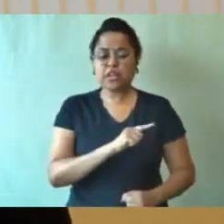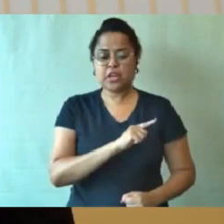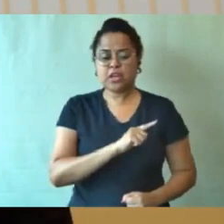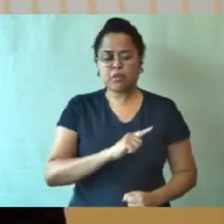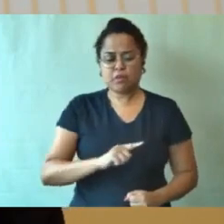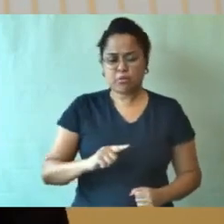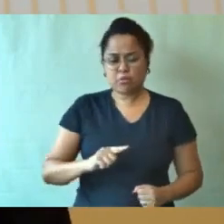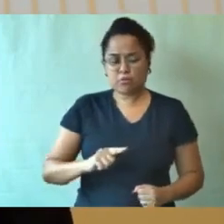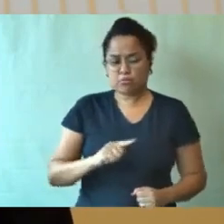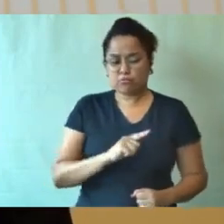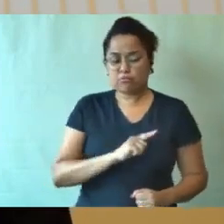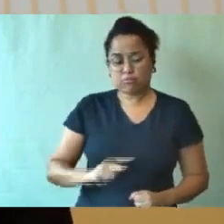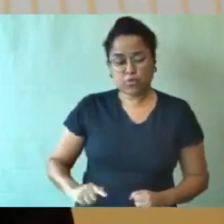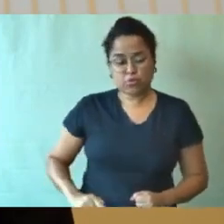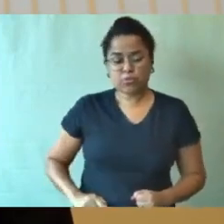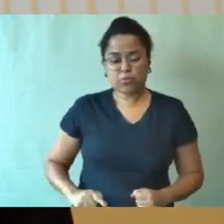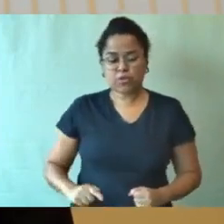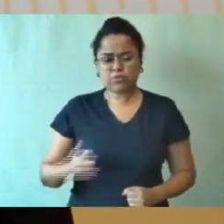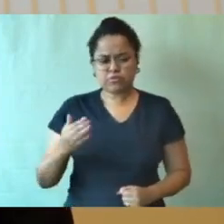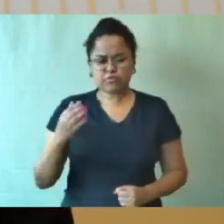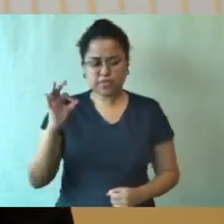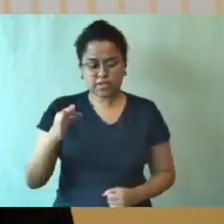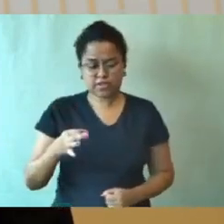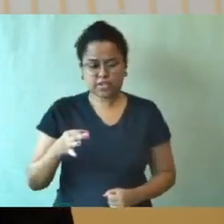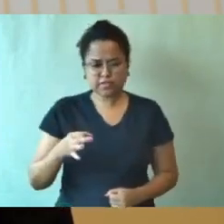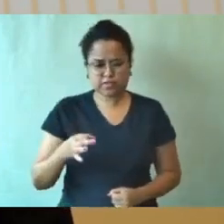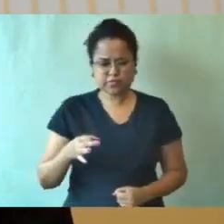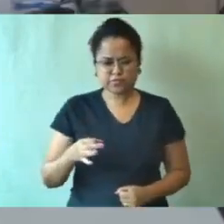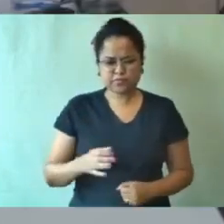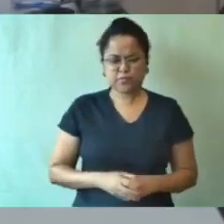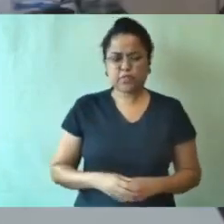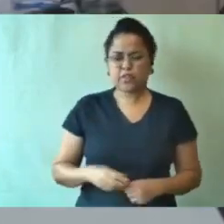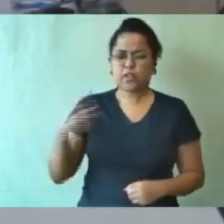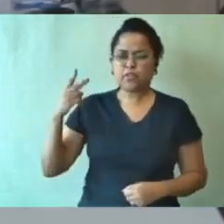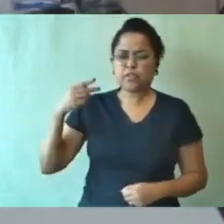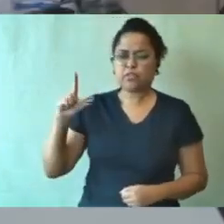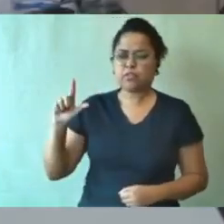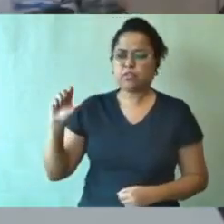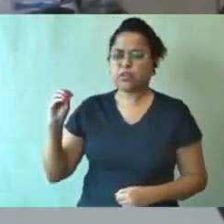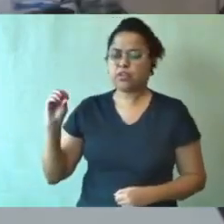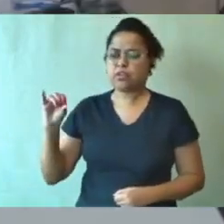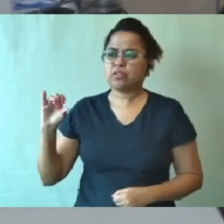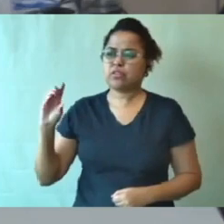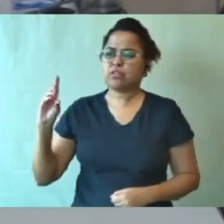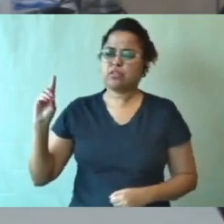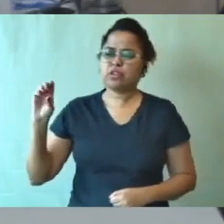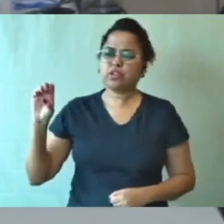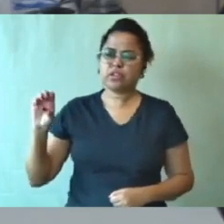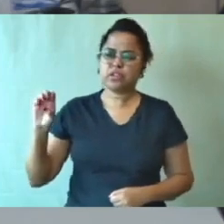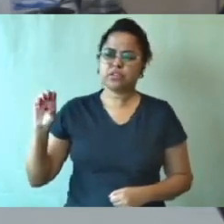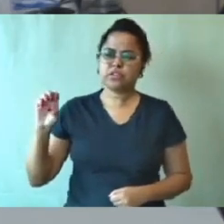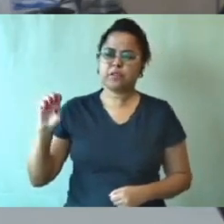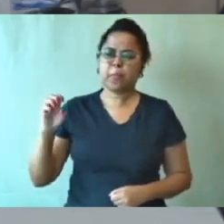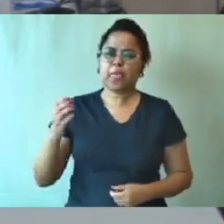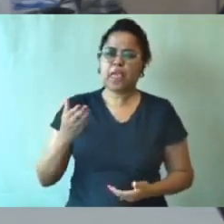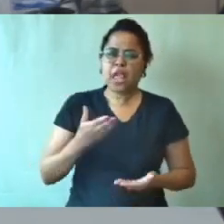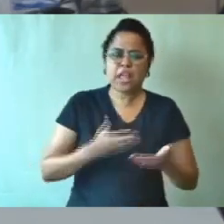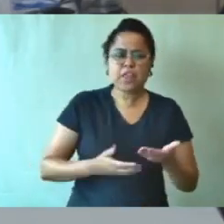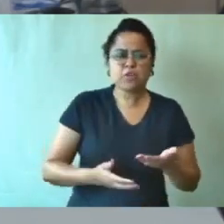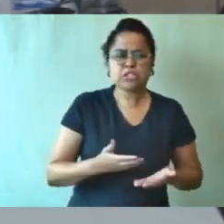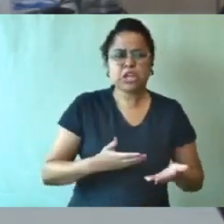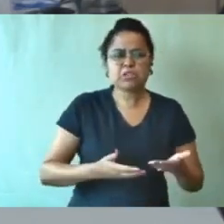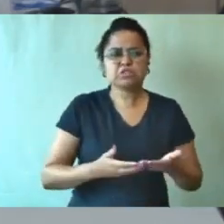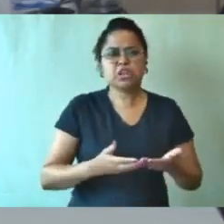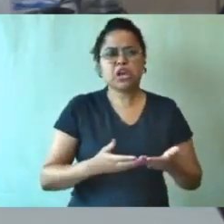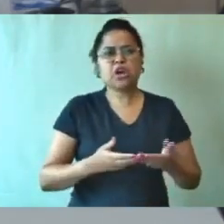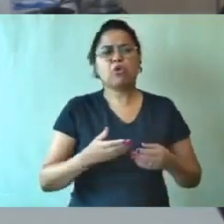certo? Ok, a vereadora Luiz vai fazer uma outra pergunta. Senhor Rubens, a negociação do senhor com